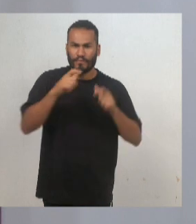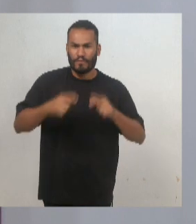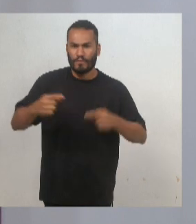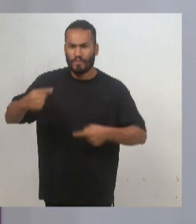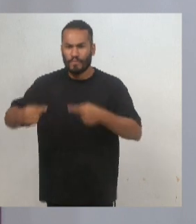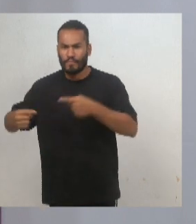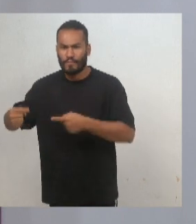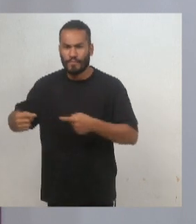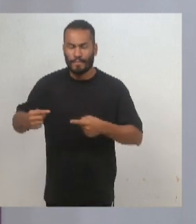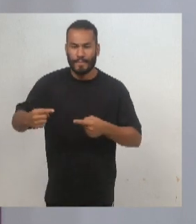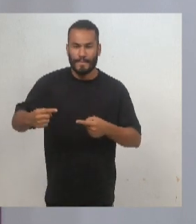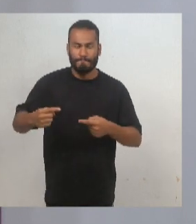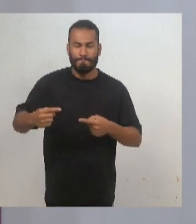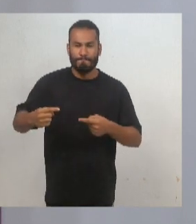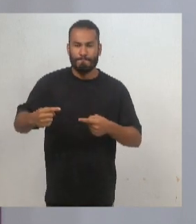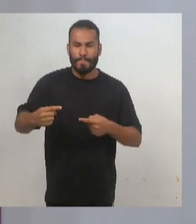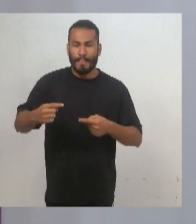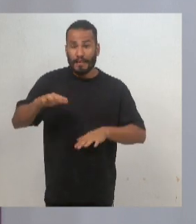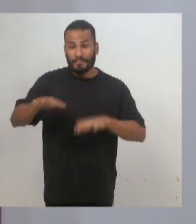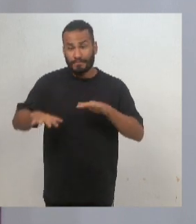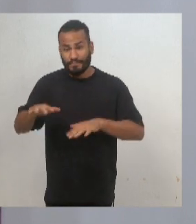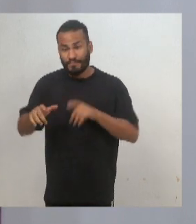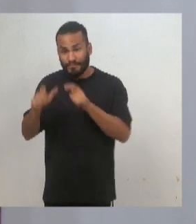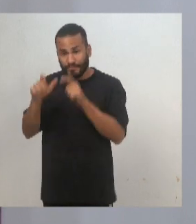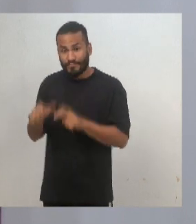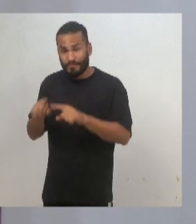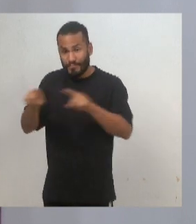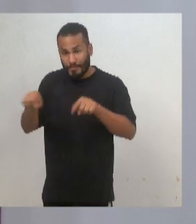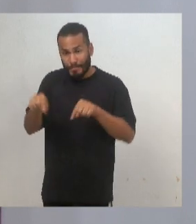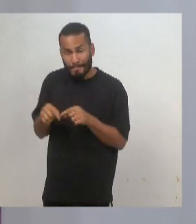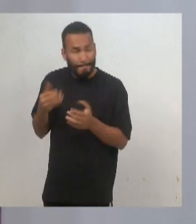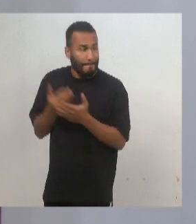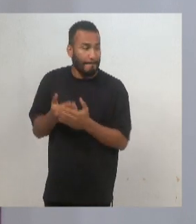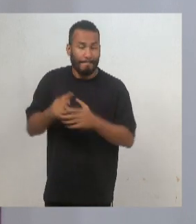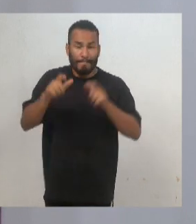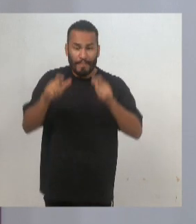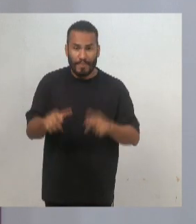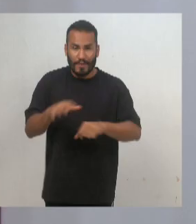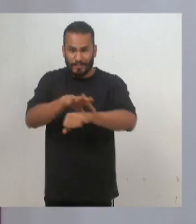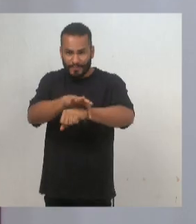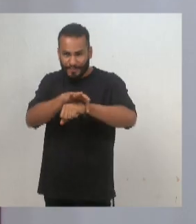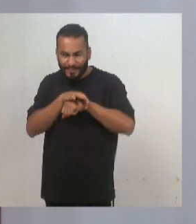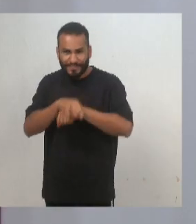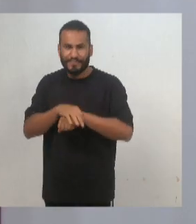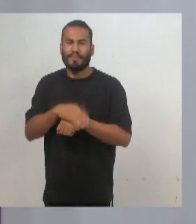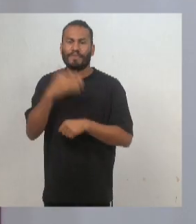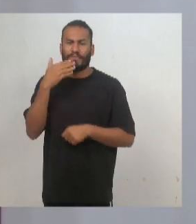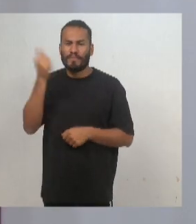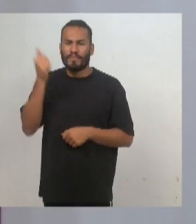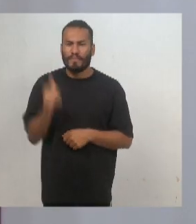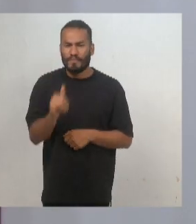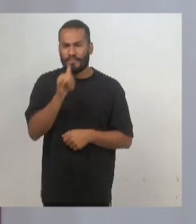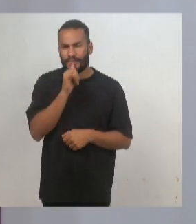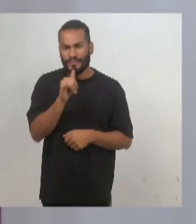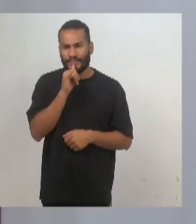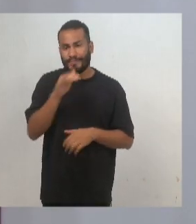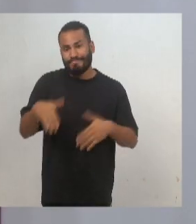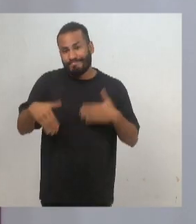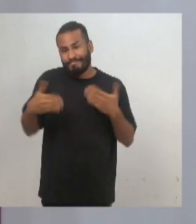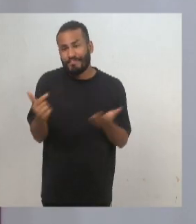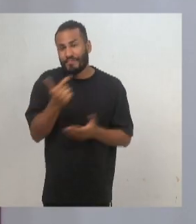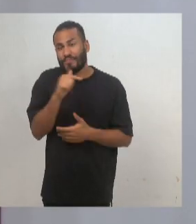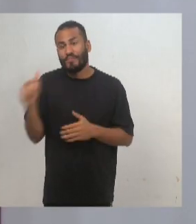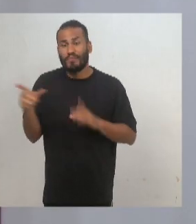batalha. Em vez de estarem numa sala de aula, no ambiente seguro, vamos dar um melhor exemplo. Afinal, não